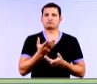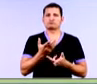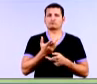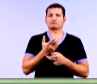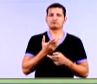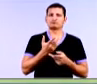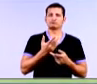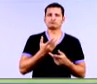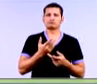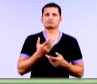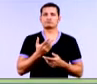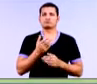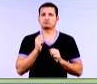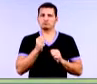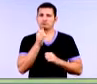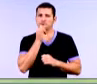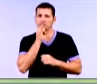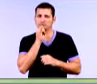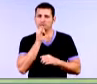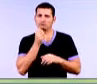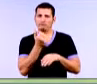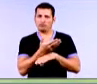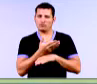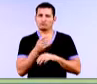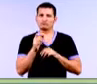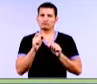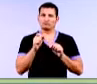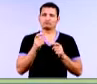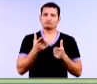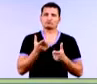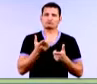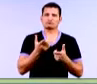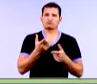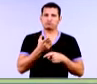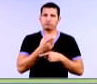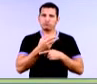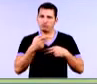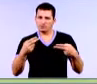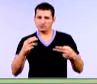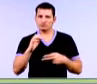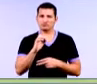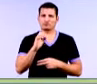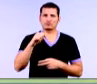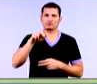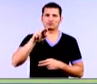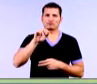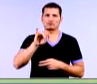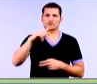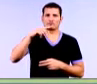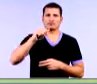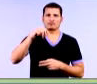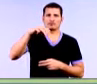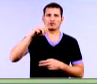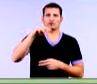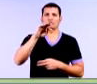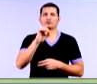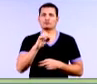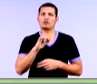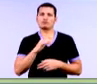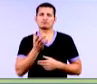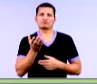que pode ser, por exemplo, um equipamento de temperatura, que vai fornecer a